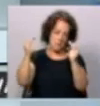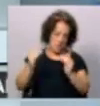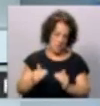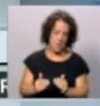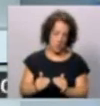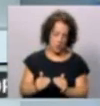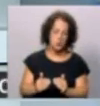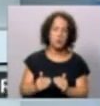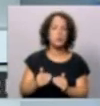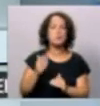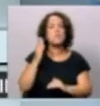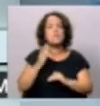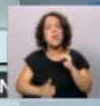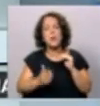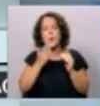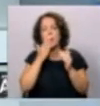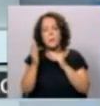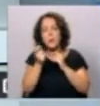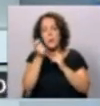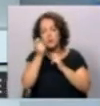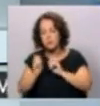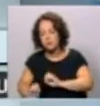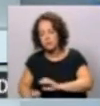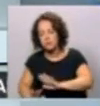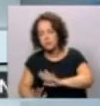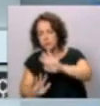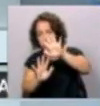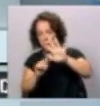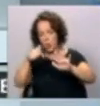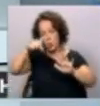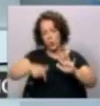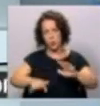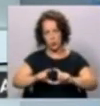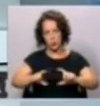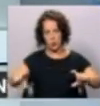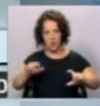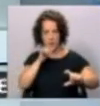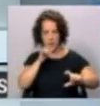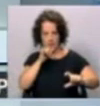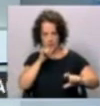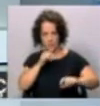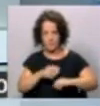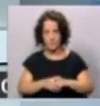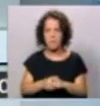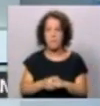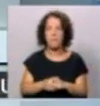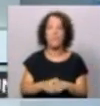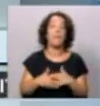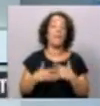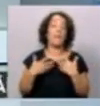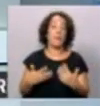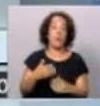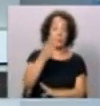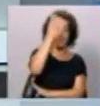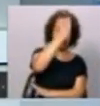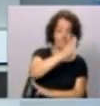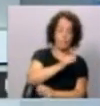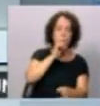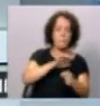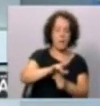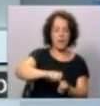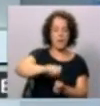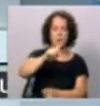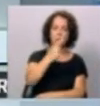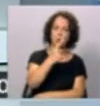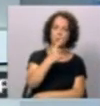vento temporariamente de sueste moderado na costa sul do Algarve. Na costa ocidental temos para já ondas de noroeste com 1,5 m a